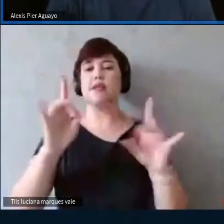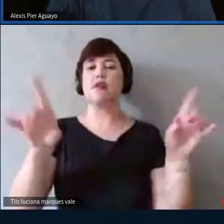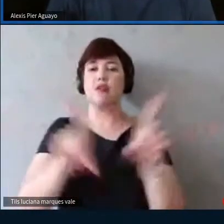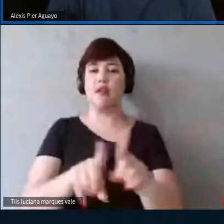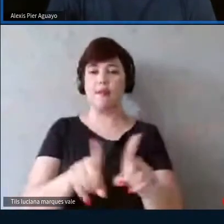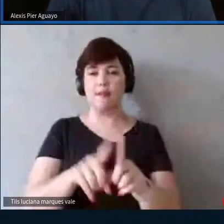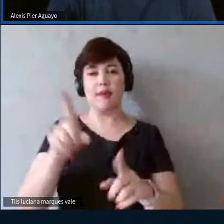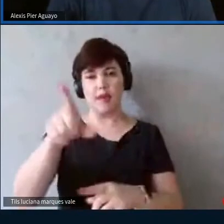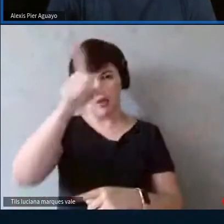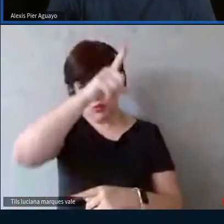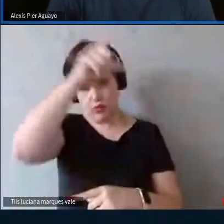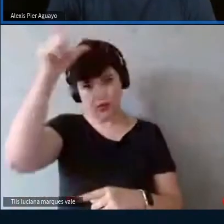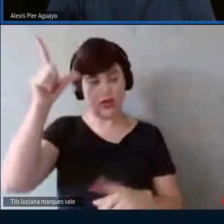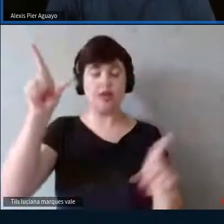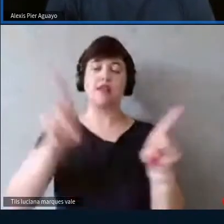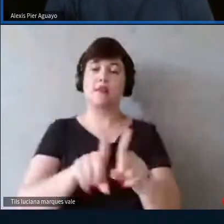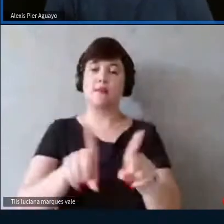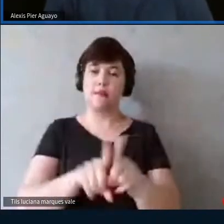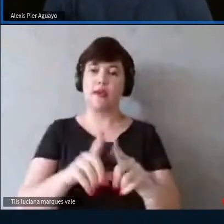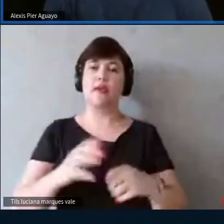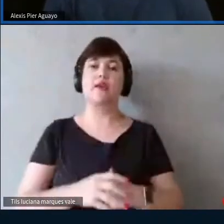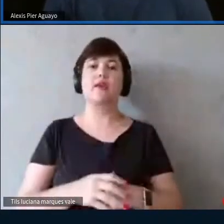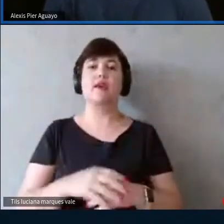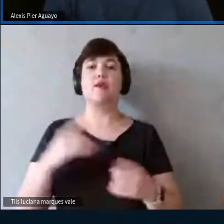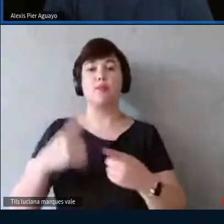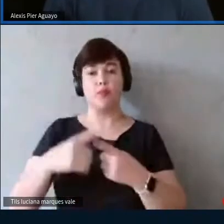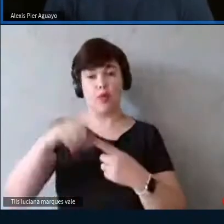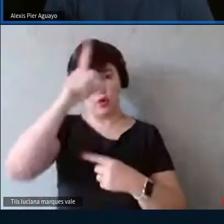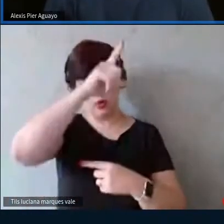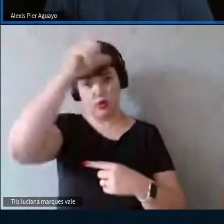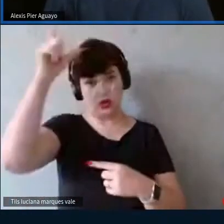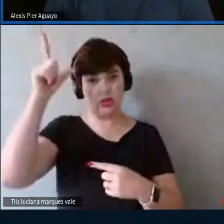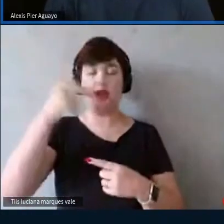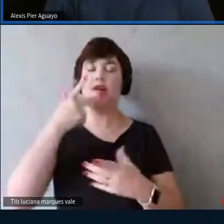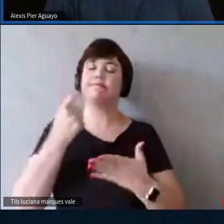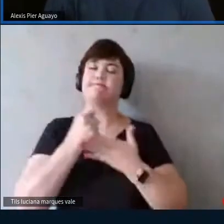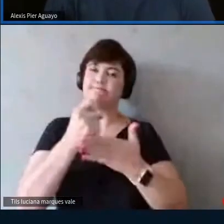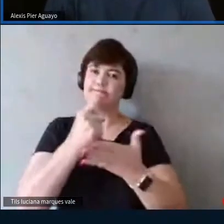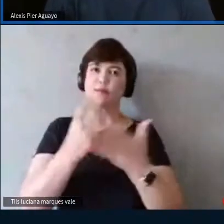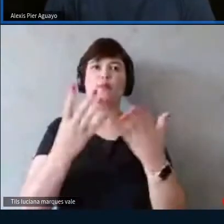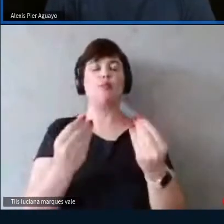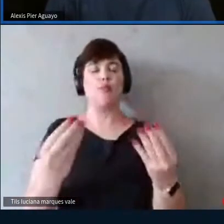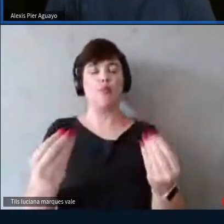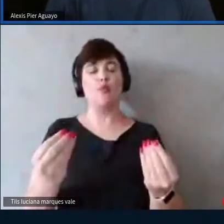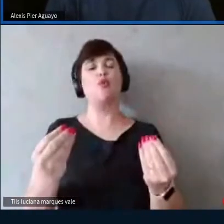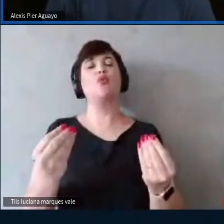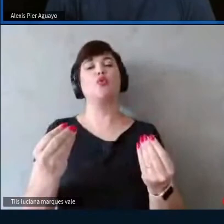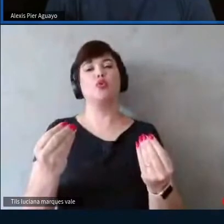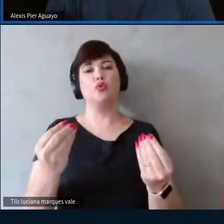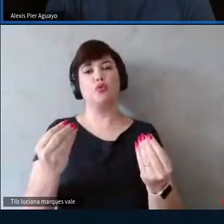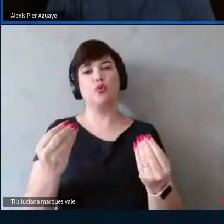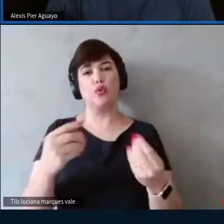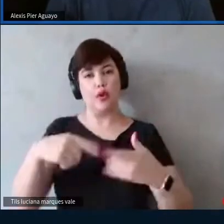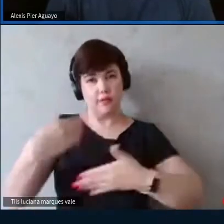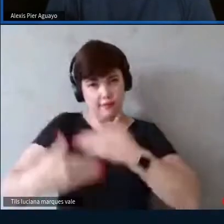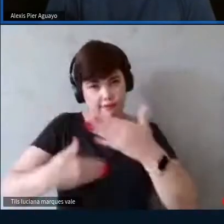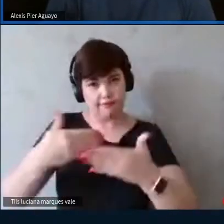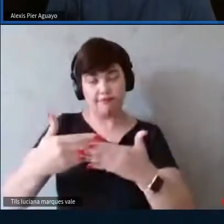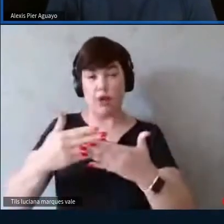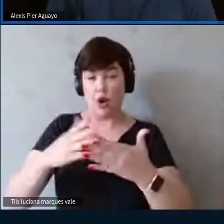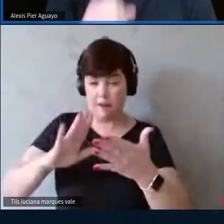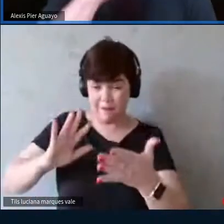fazer para a Luciana também. A Luciana me apoiou muito muito, muito mesmo nessa reta